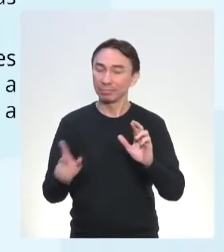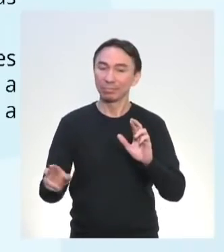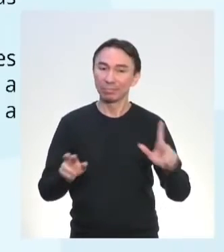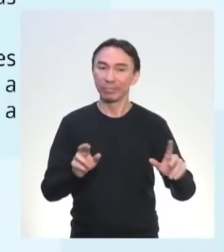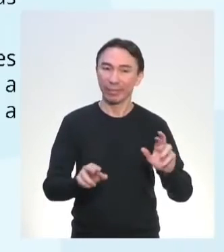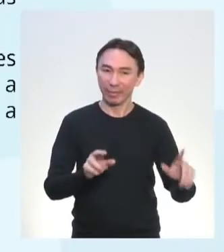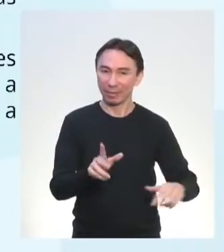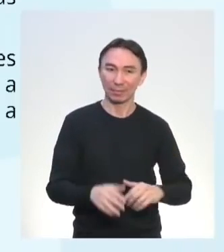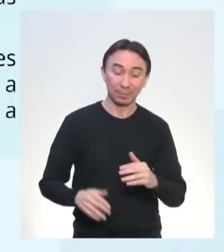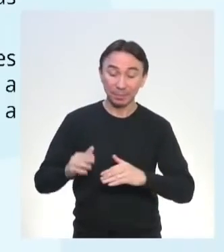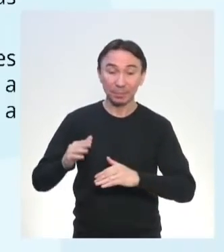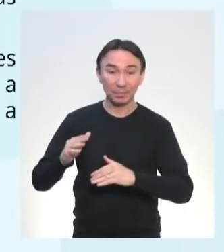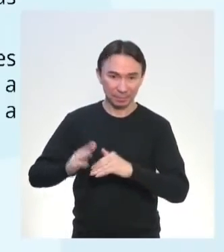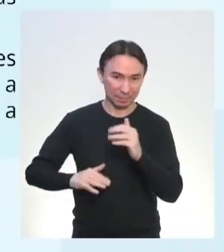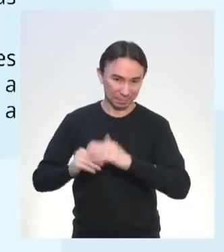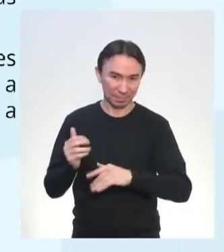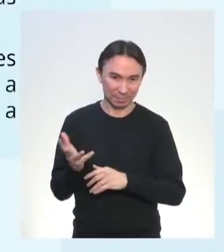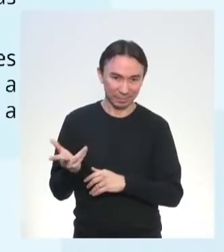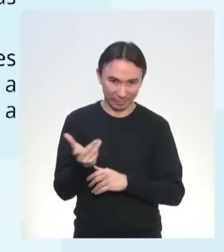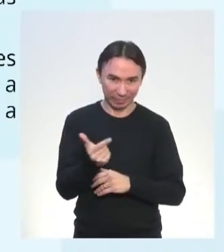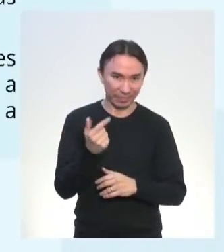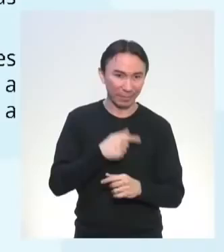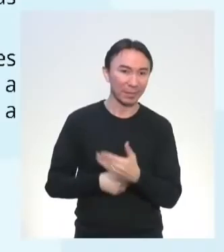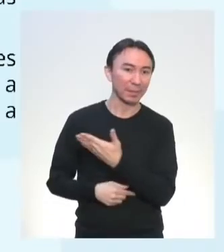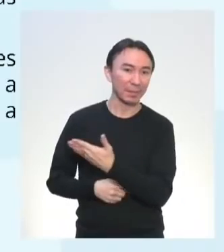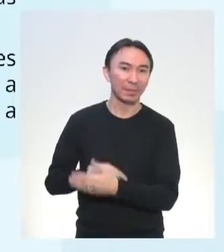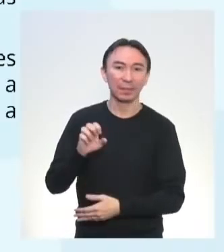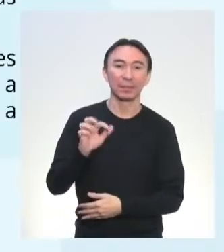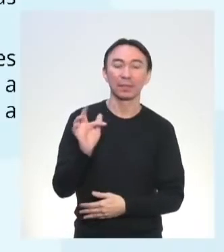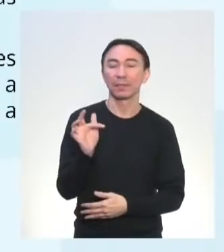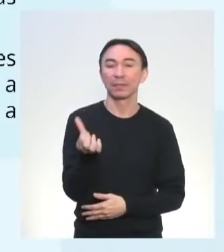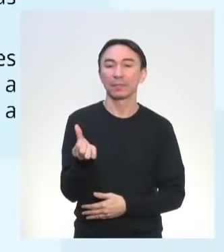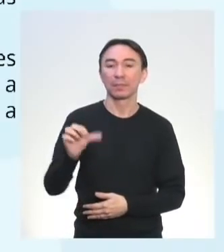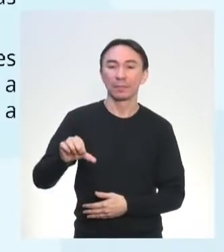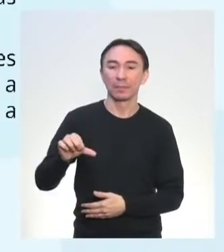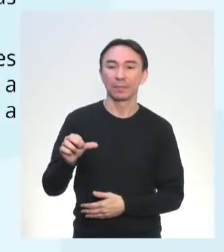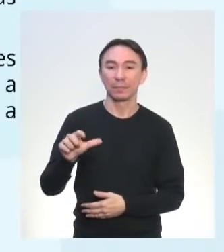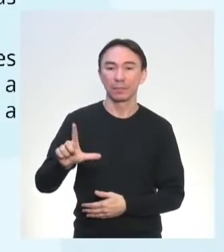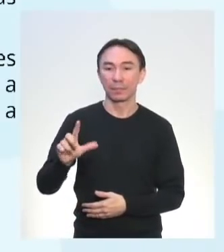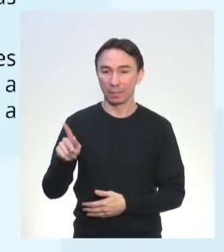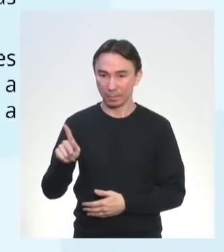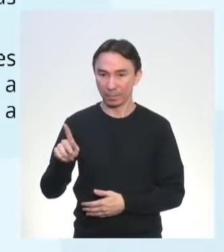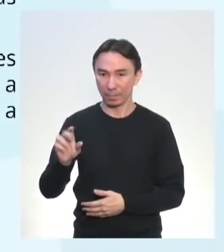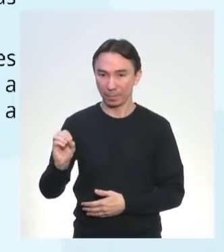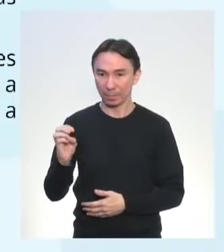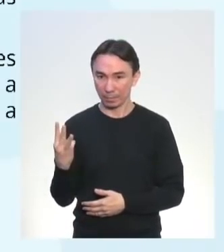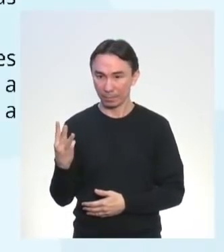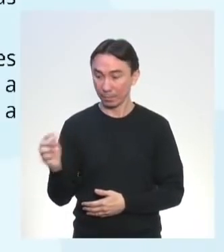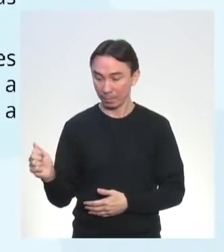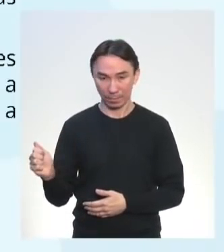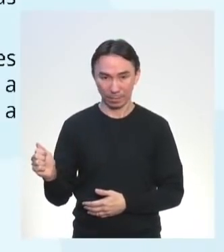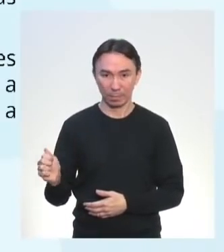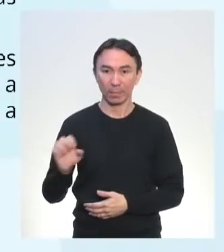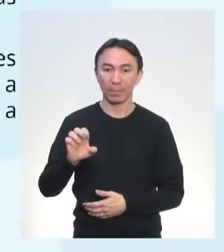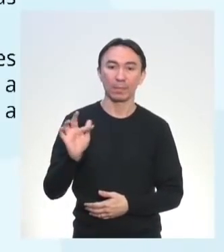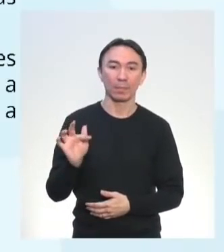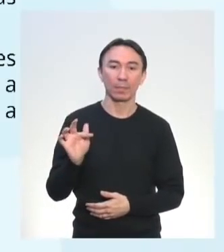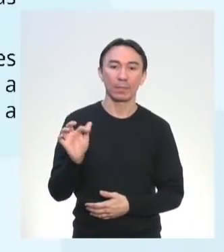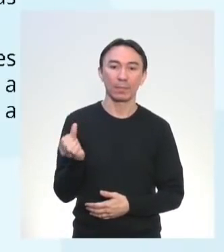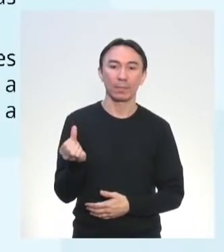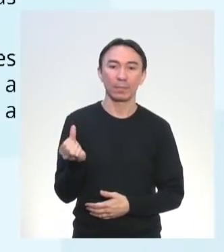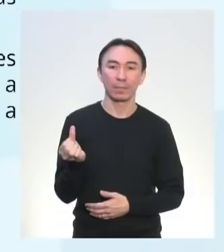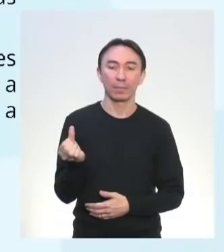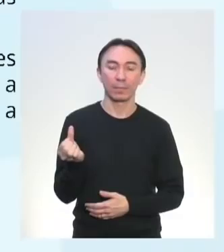como noticiar, e as habilidades. EF 69 LP 03A, EF